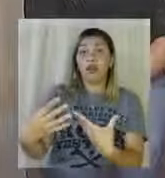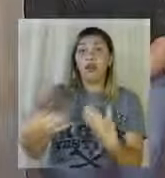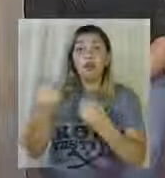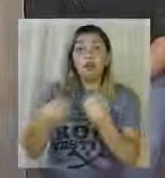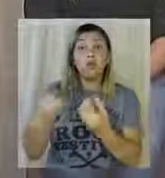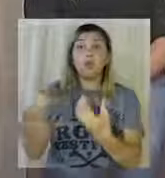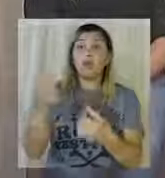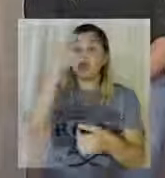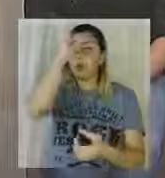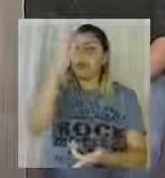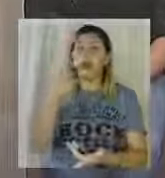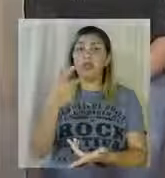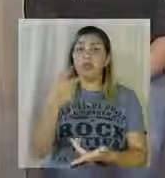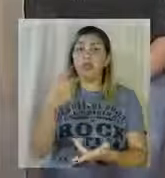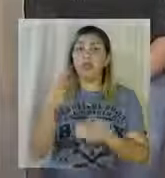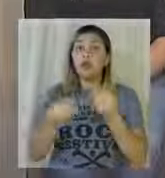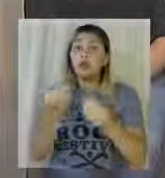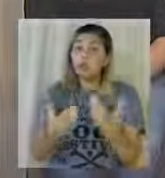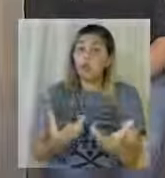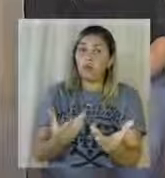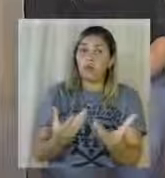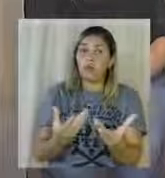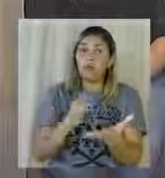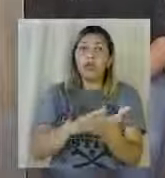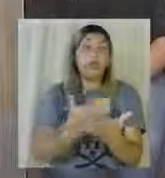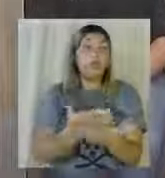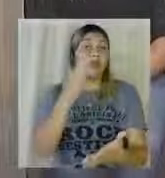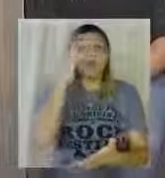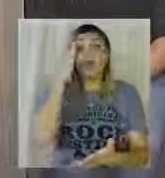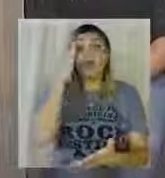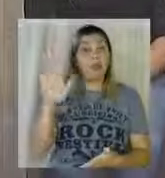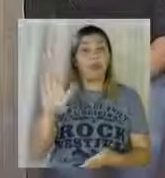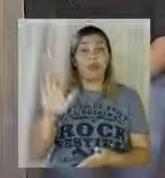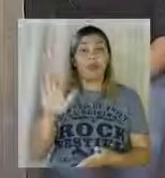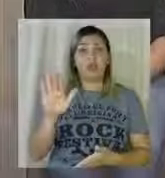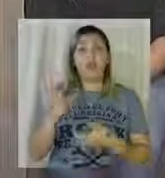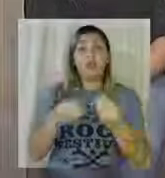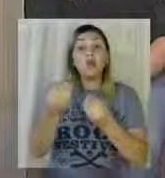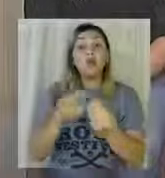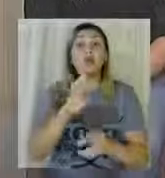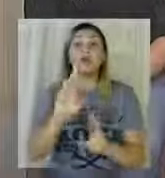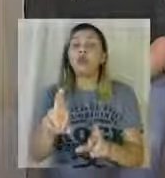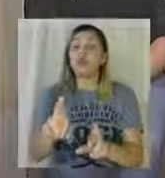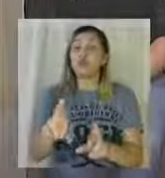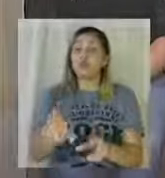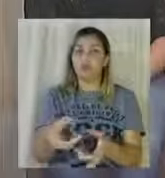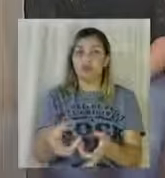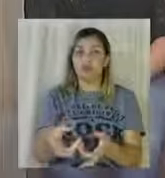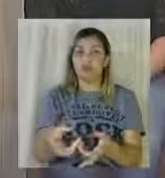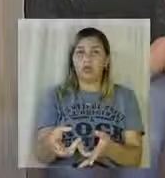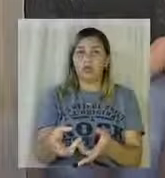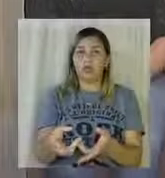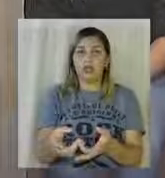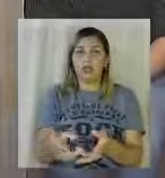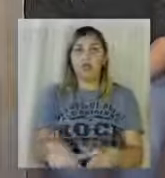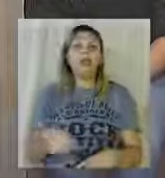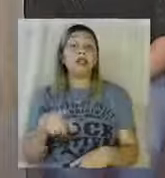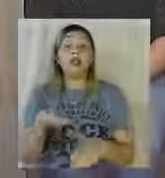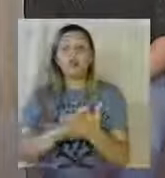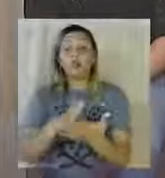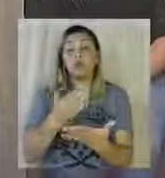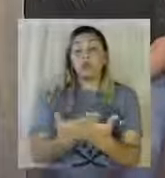eu ir, vai, faz. Como era que eu ia responder as coisas na prova? Ele me obrigava, dizia,